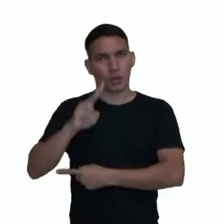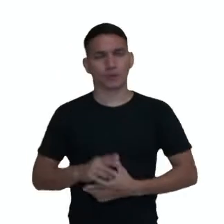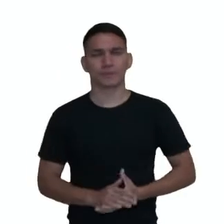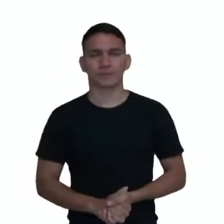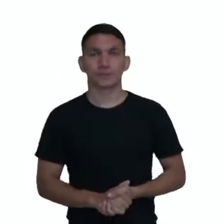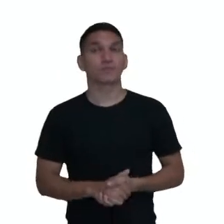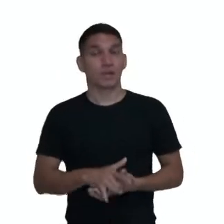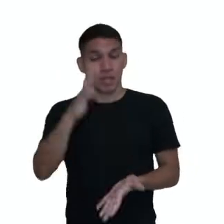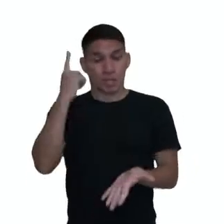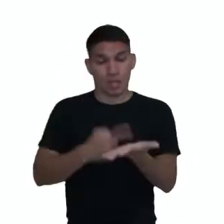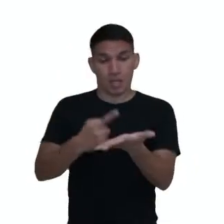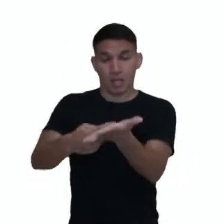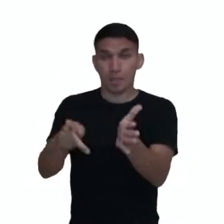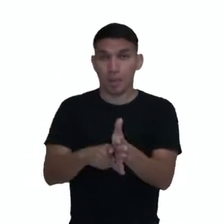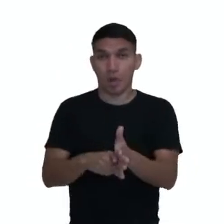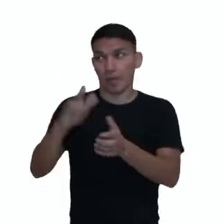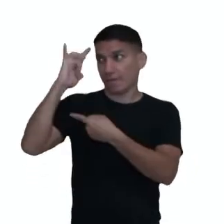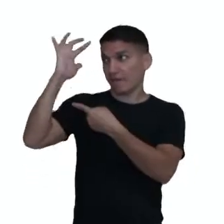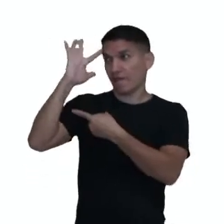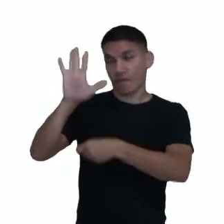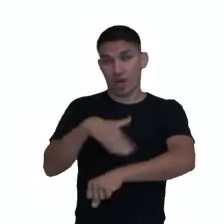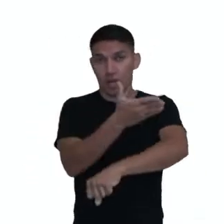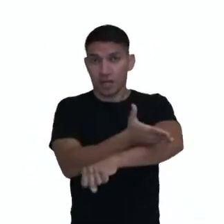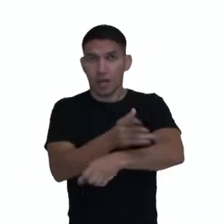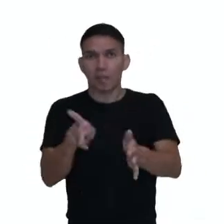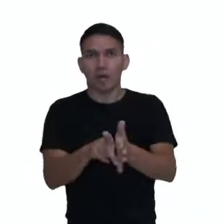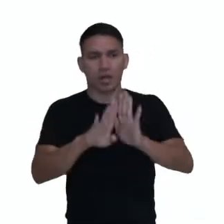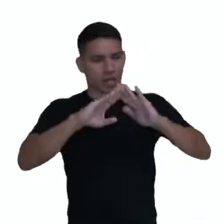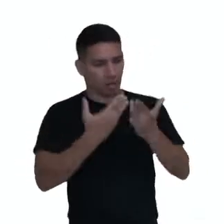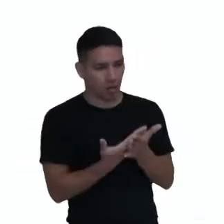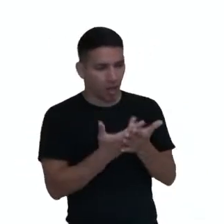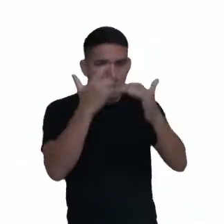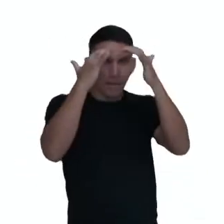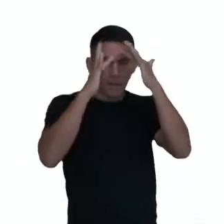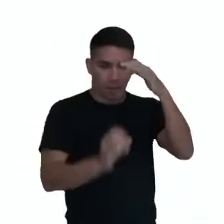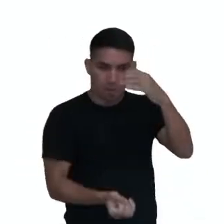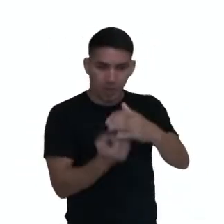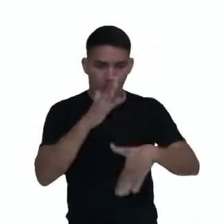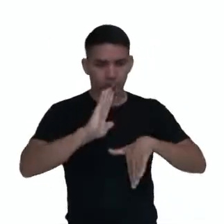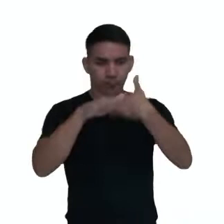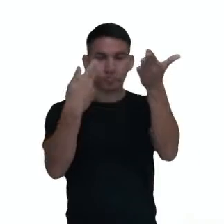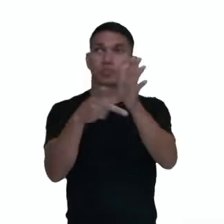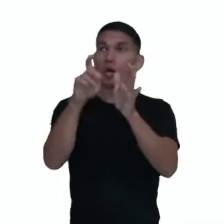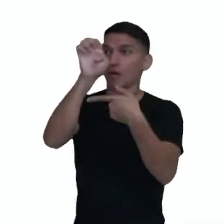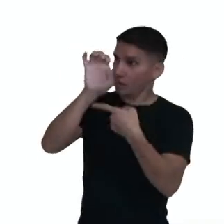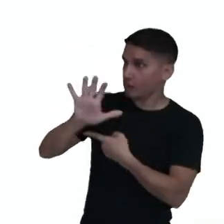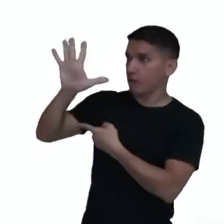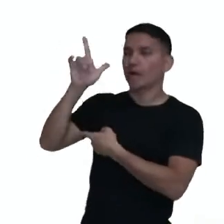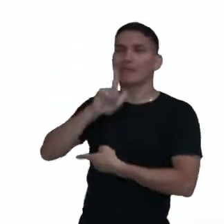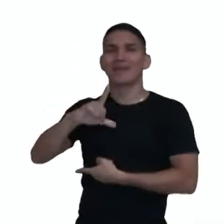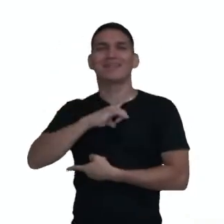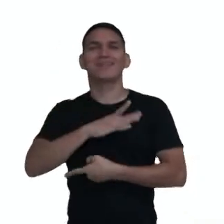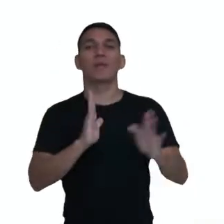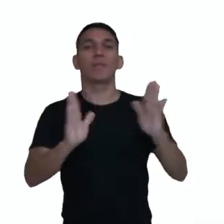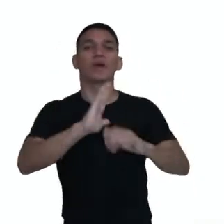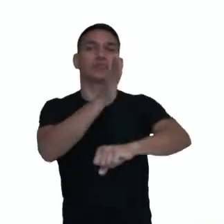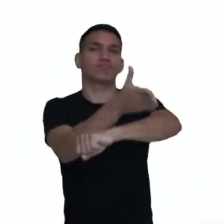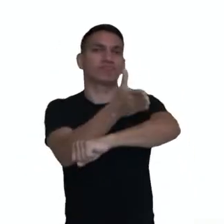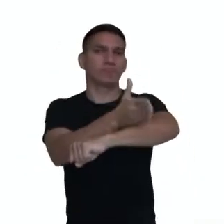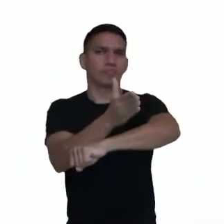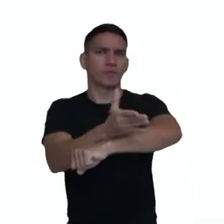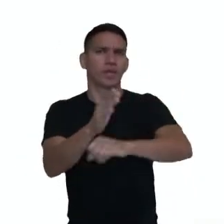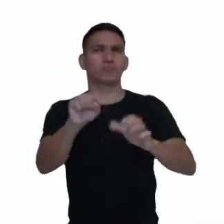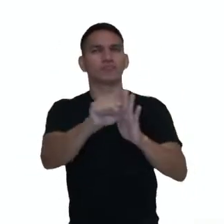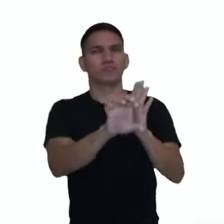Denomina-se a filosofia medieval a escola de pensamento que se desenvolveu na Europa no período da Idade Média, entre